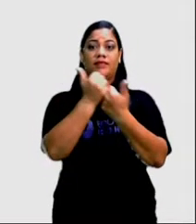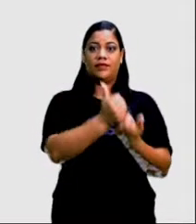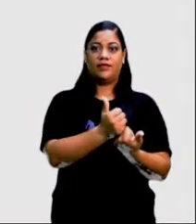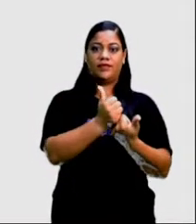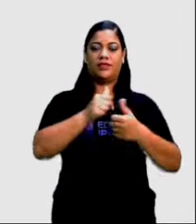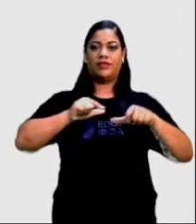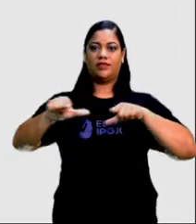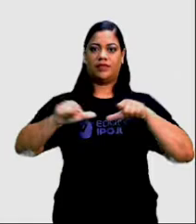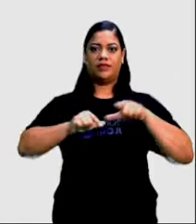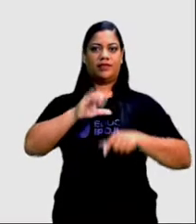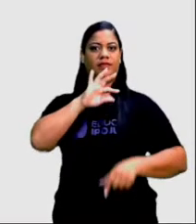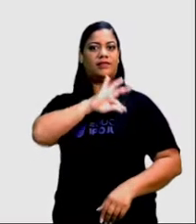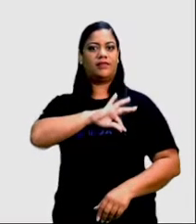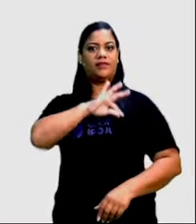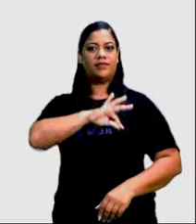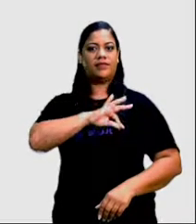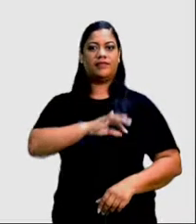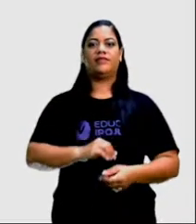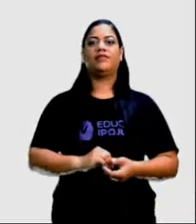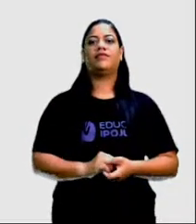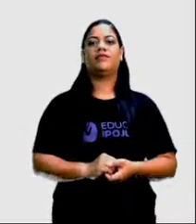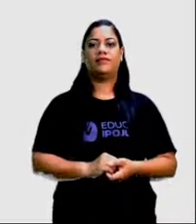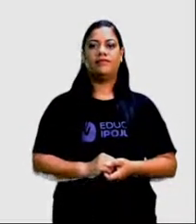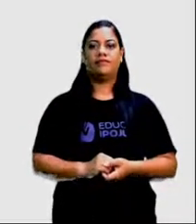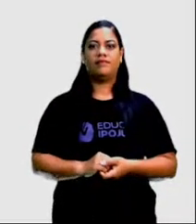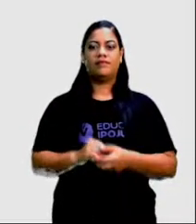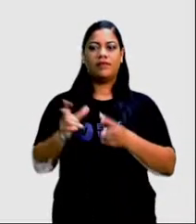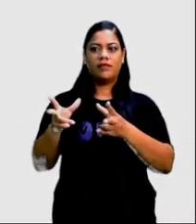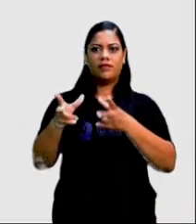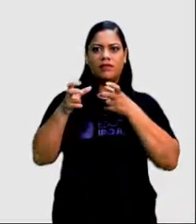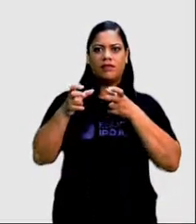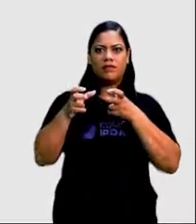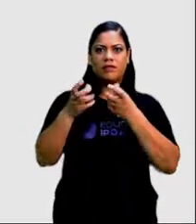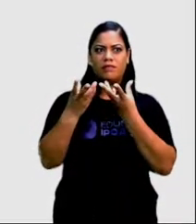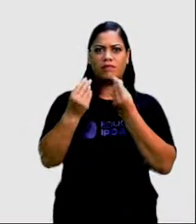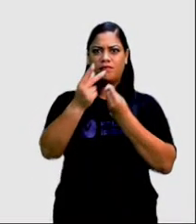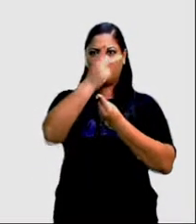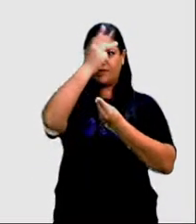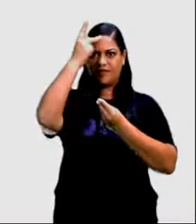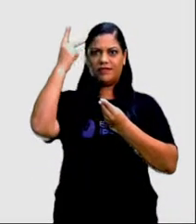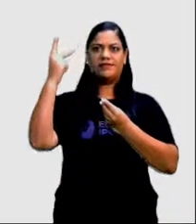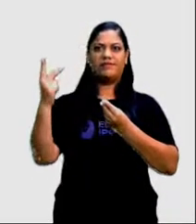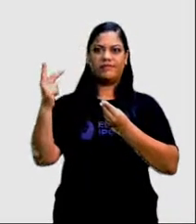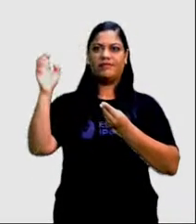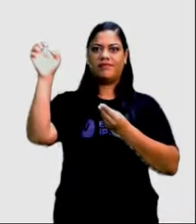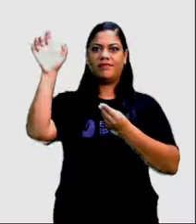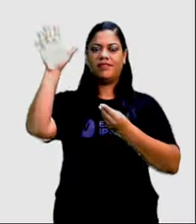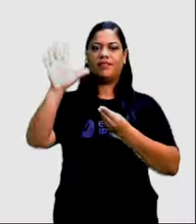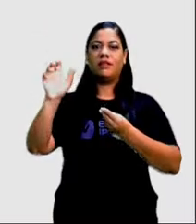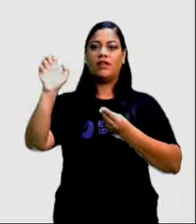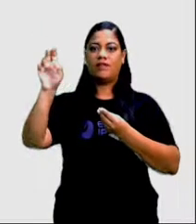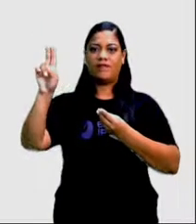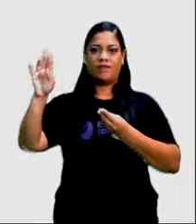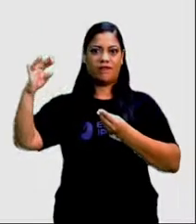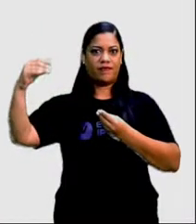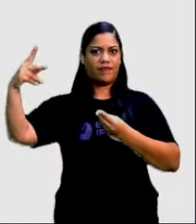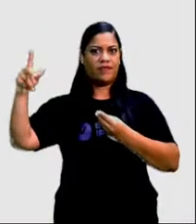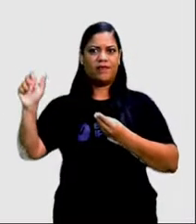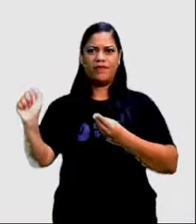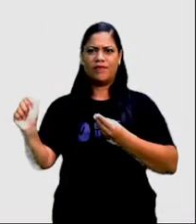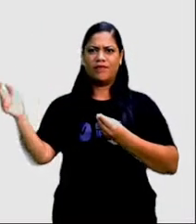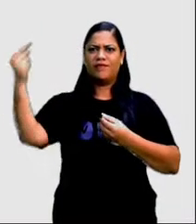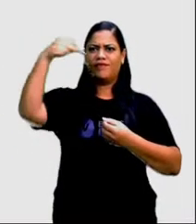pelo trabalho assalariado, atrai um grande número de imigrantes vindo da Europa, que ao chegar